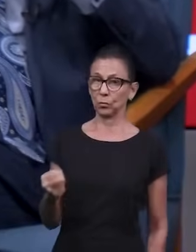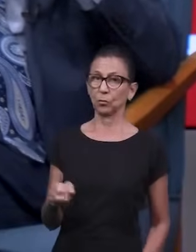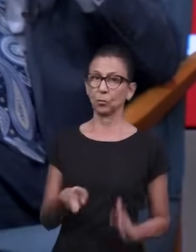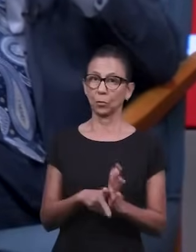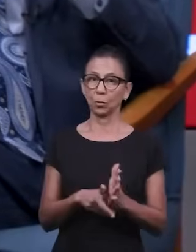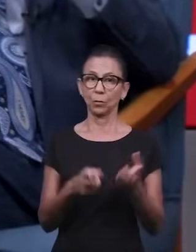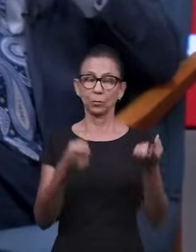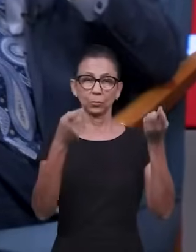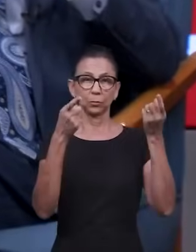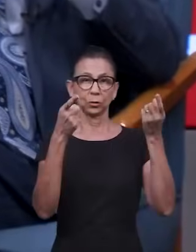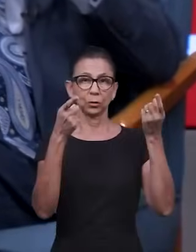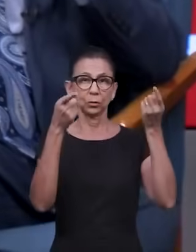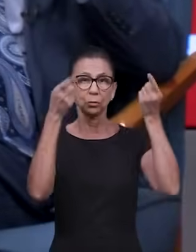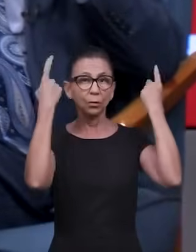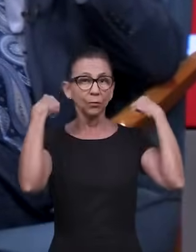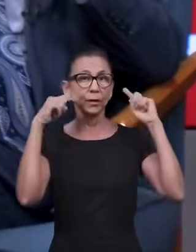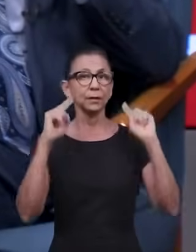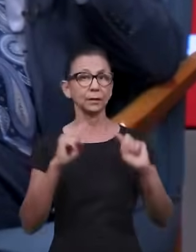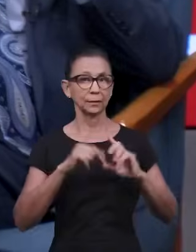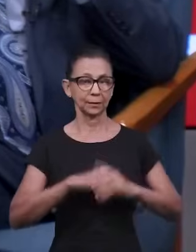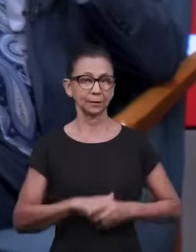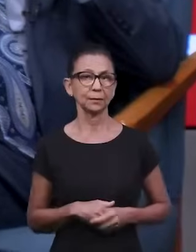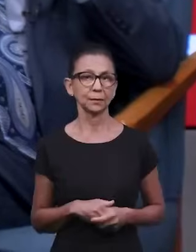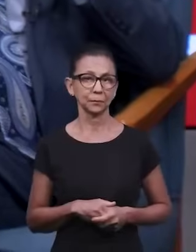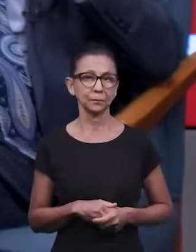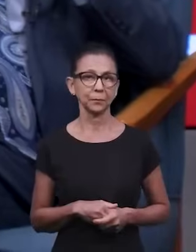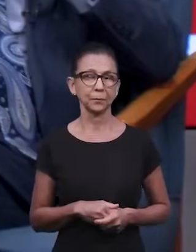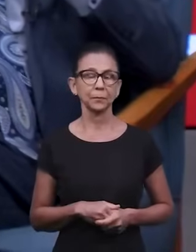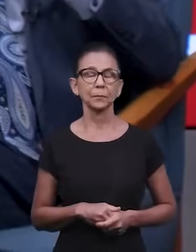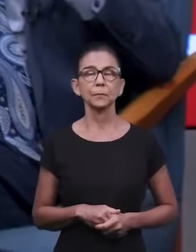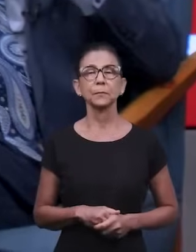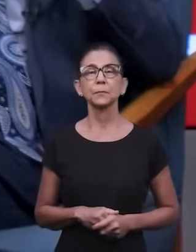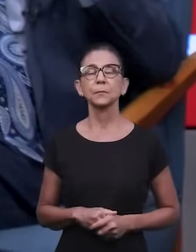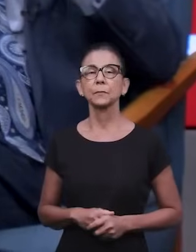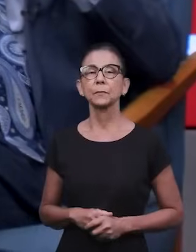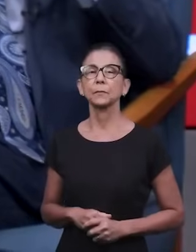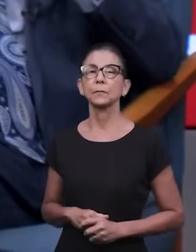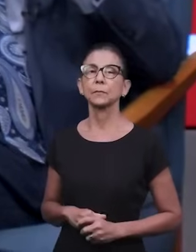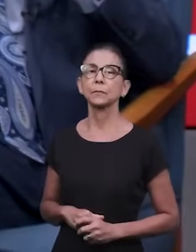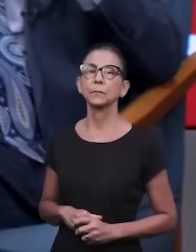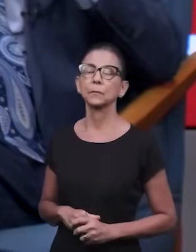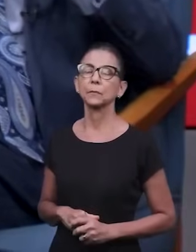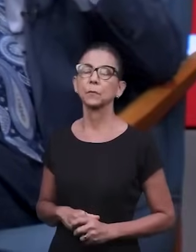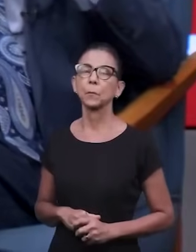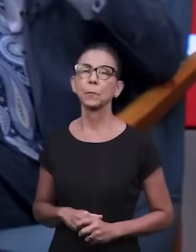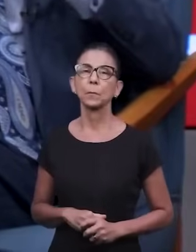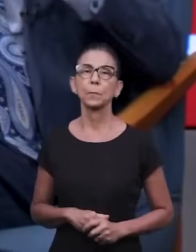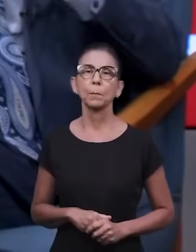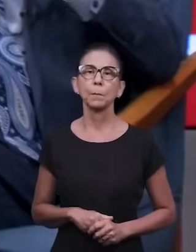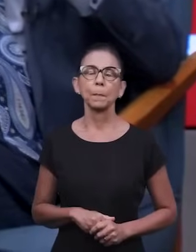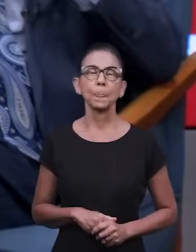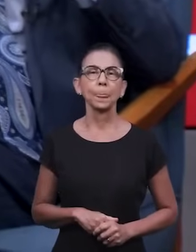dentro do projeto de Deus o ministério ele antes de você entender Ministério você